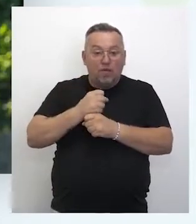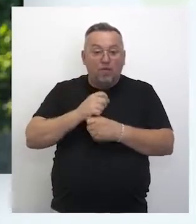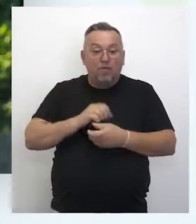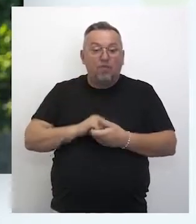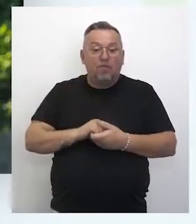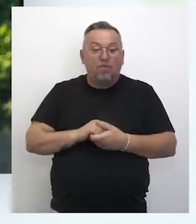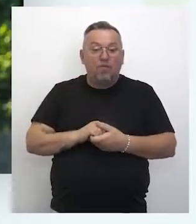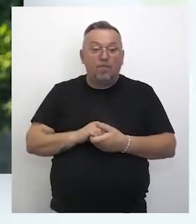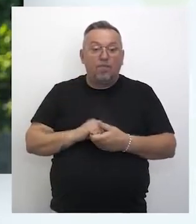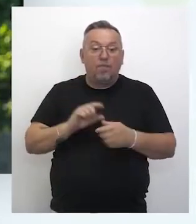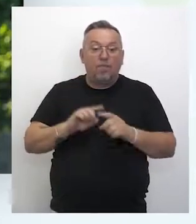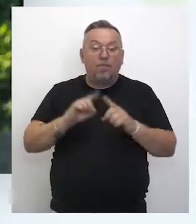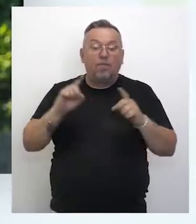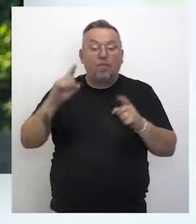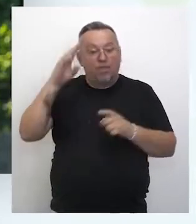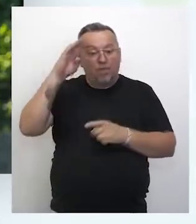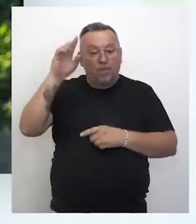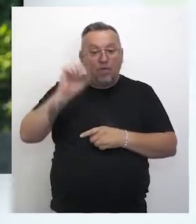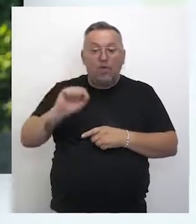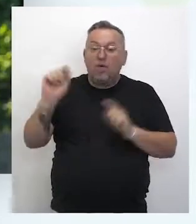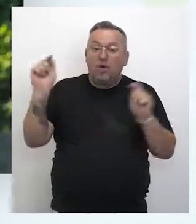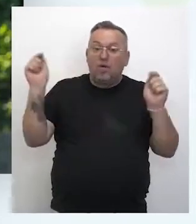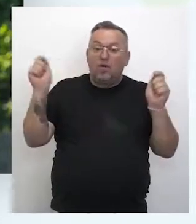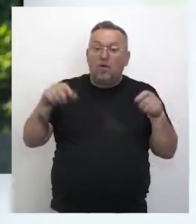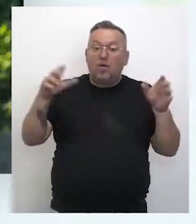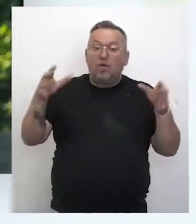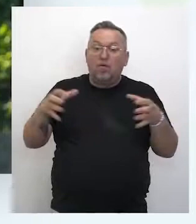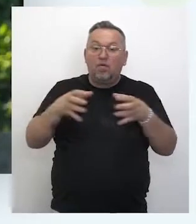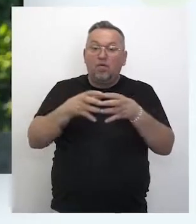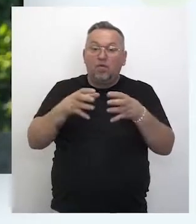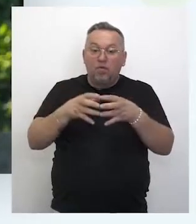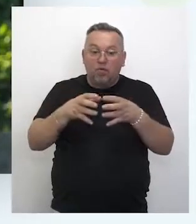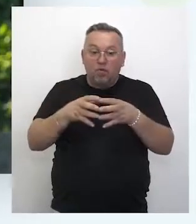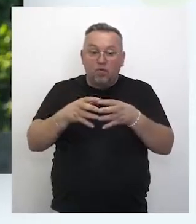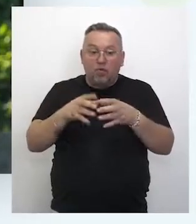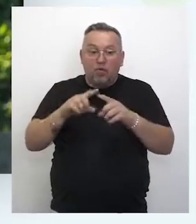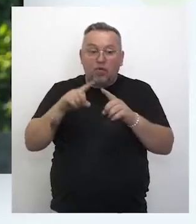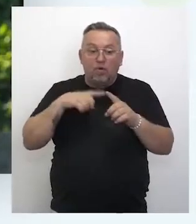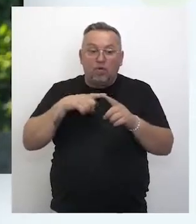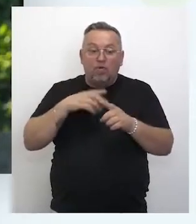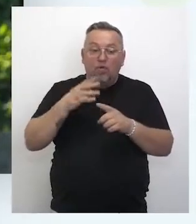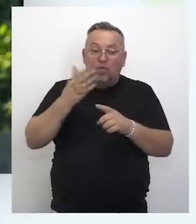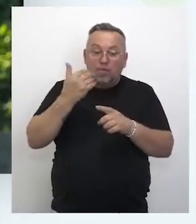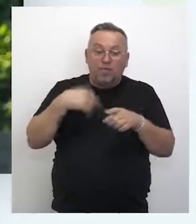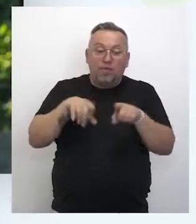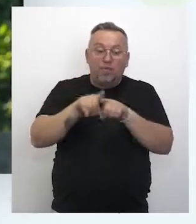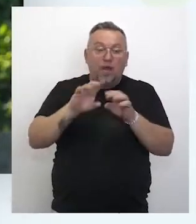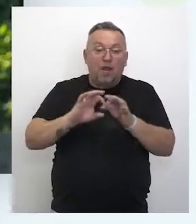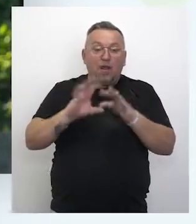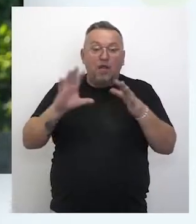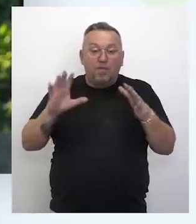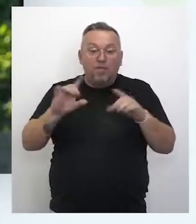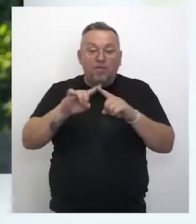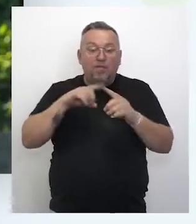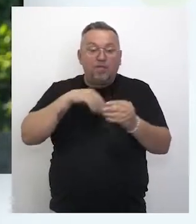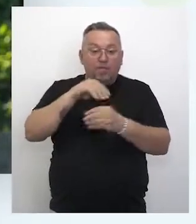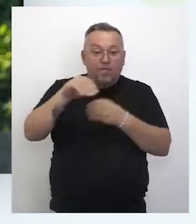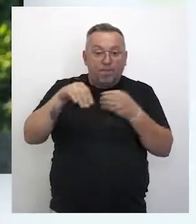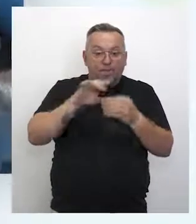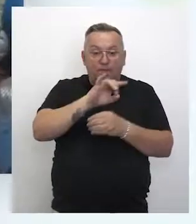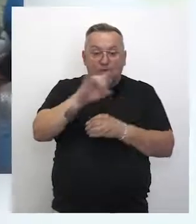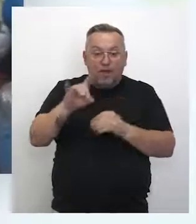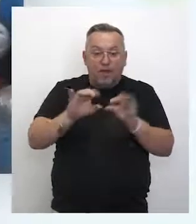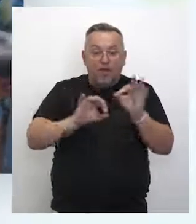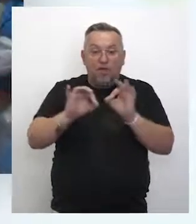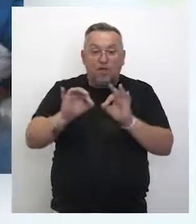manejo, mas principalmente a capacidade do grupo, os apetrechos de pesca disponíveis, as quantidades de pescadores envolvidos em cada projeto de